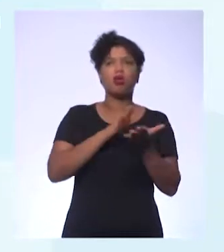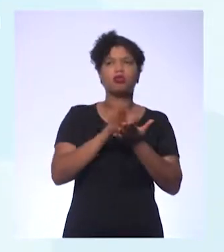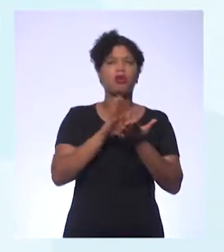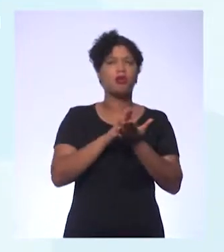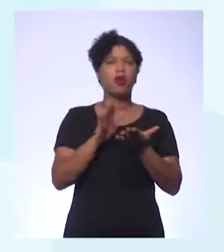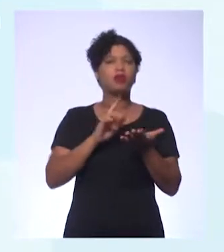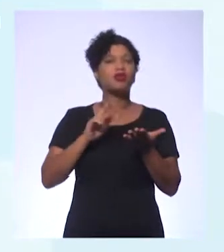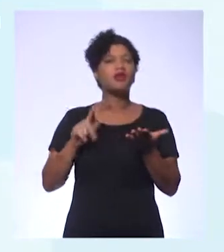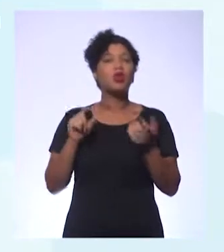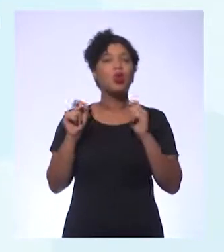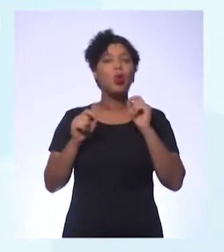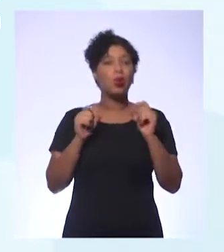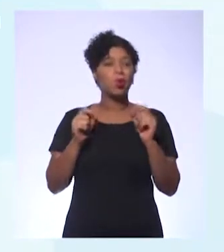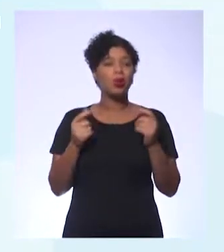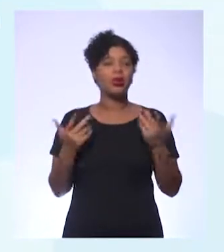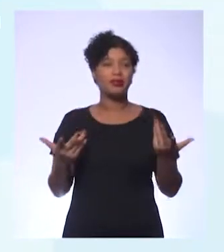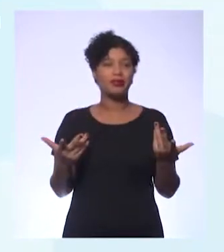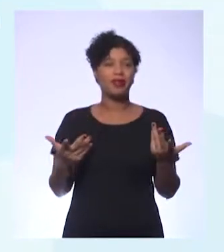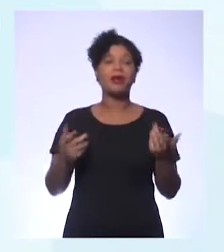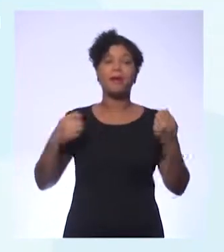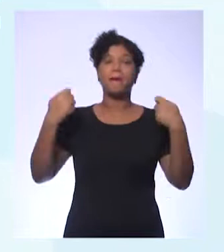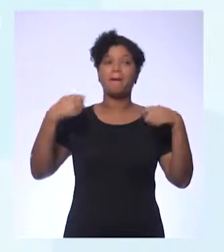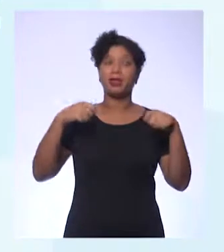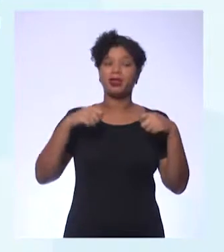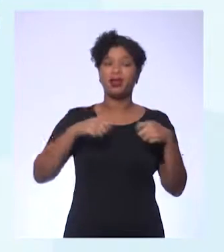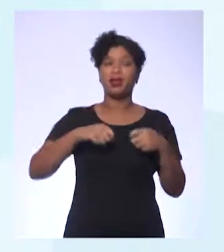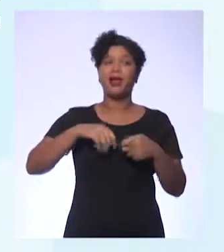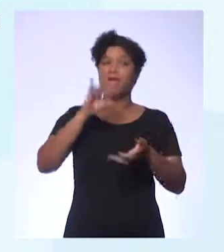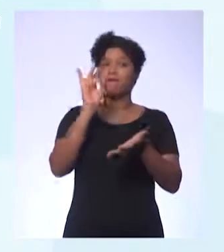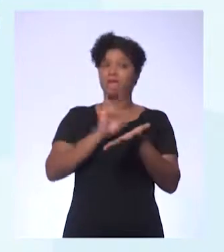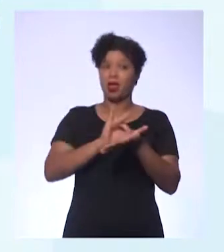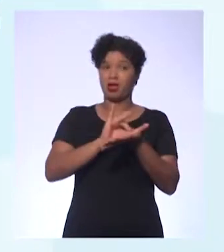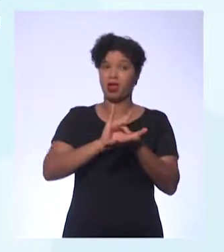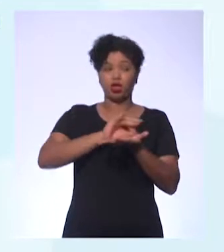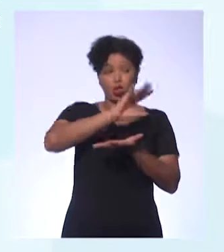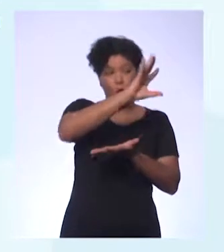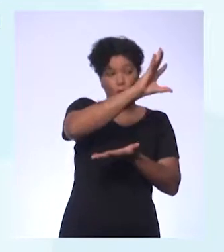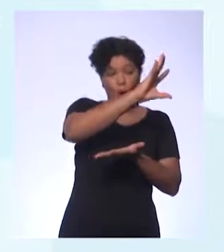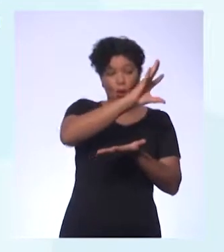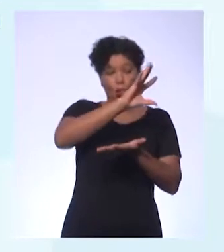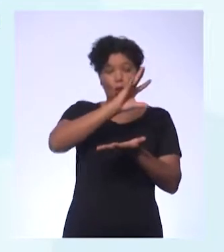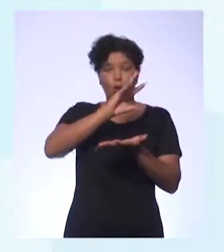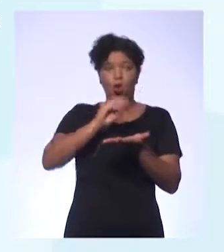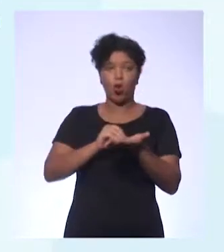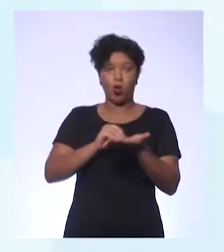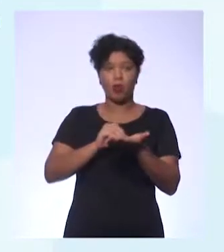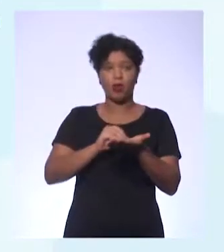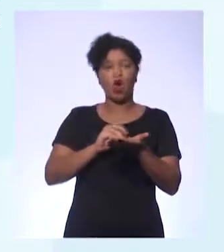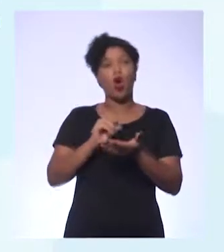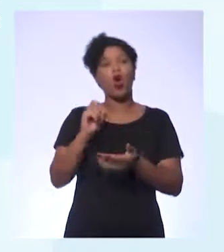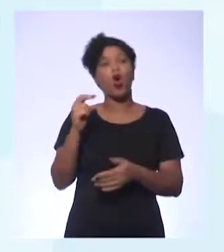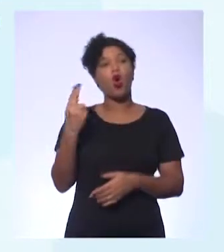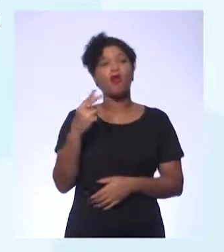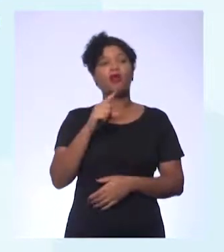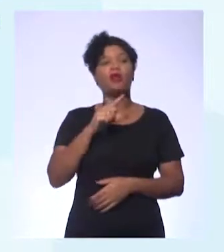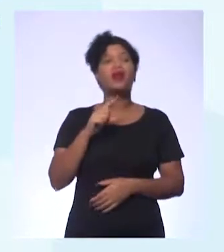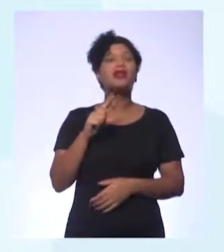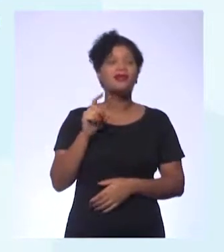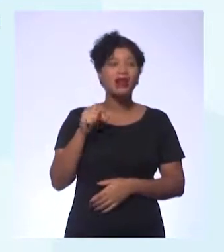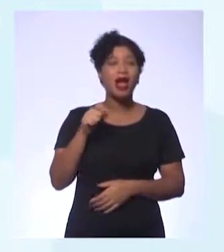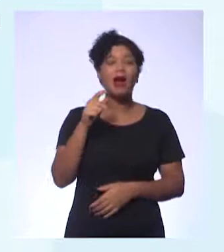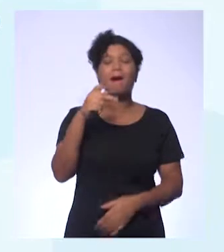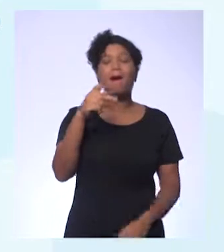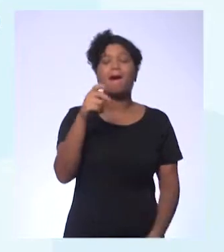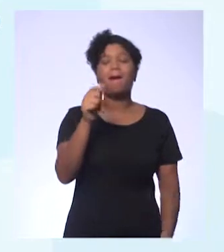interpretação de modo fidedigno, ou seja, do jeito que é a obra, ou através de paródias, fazendo releituras, algumas